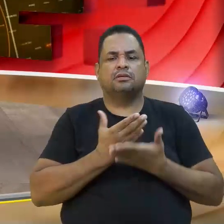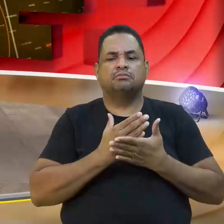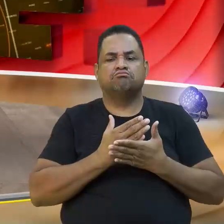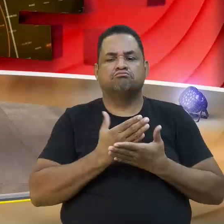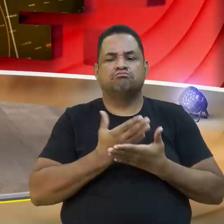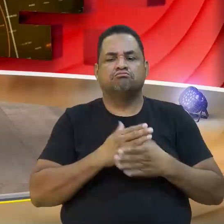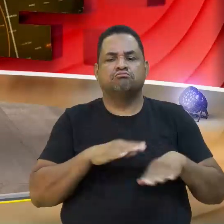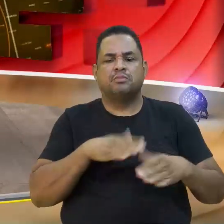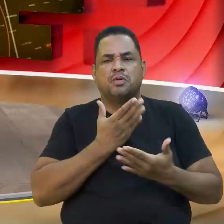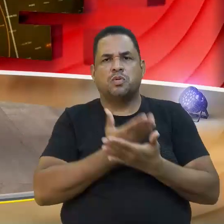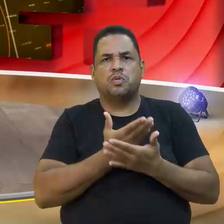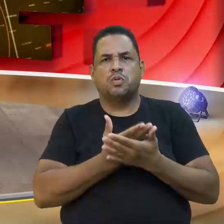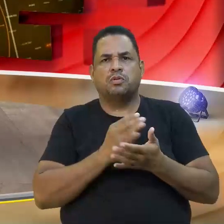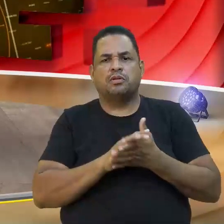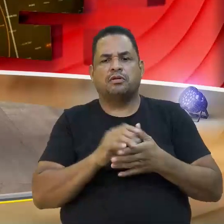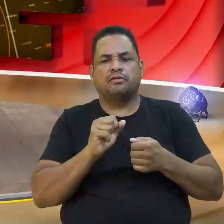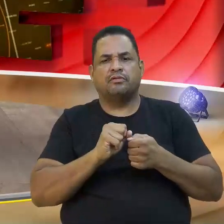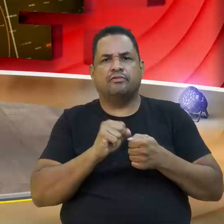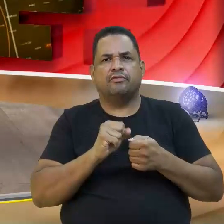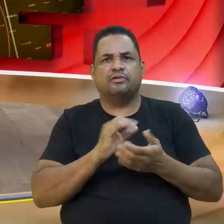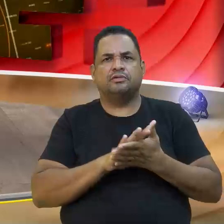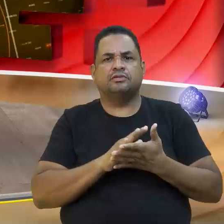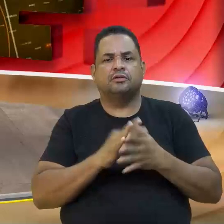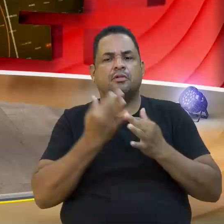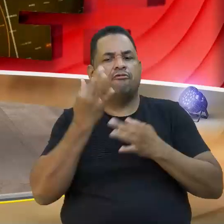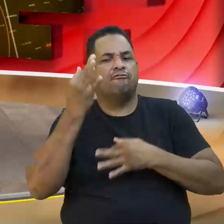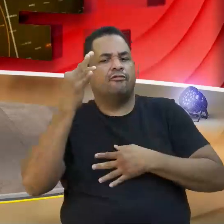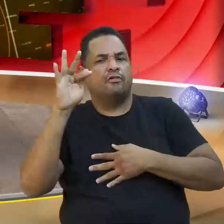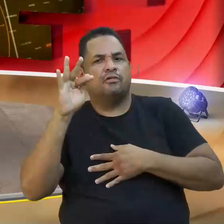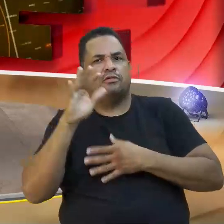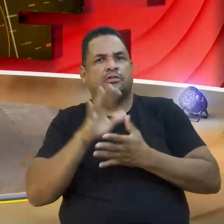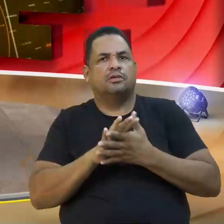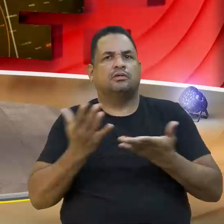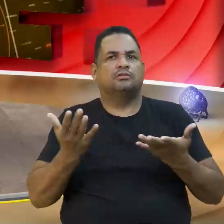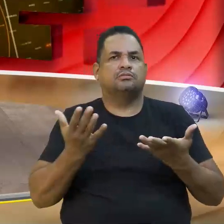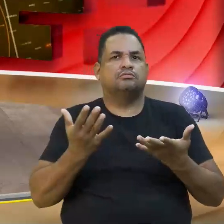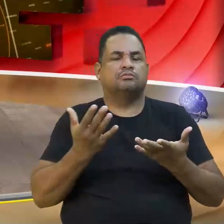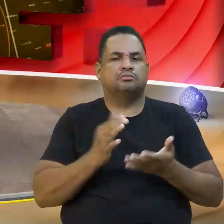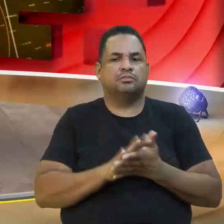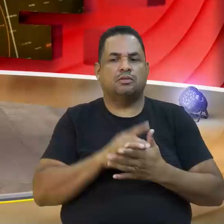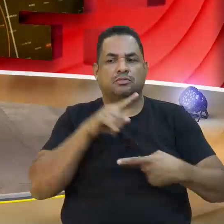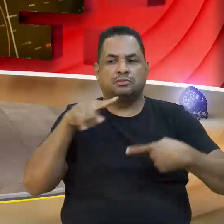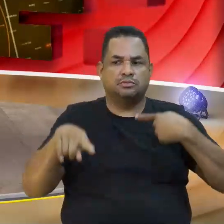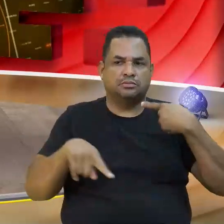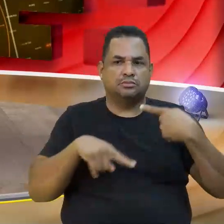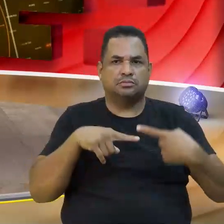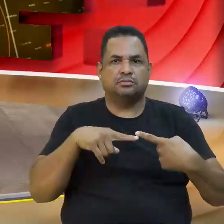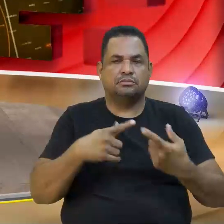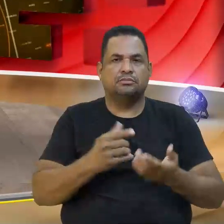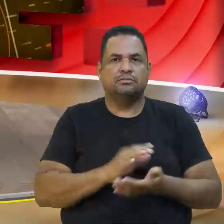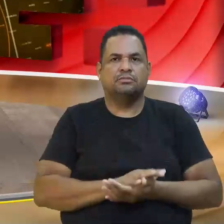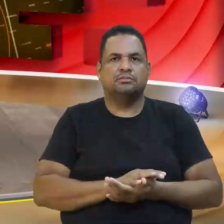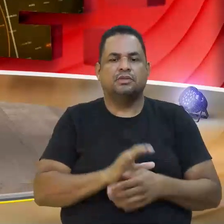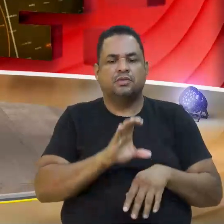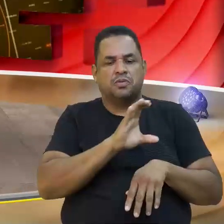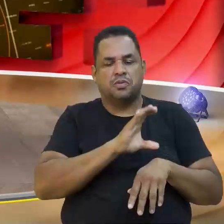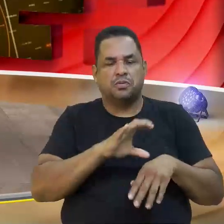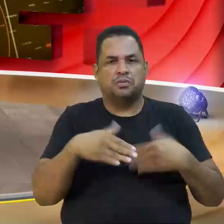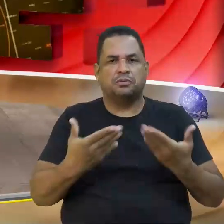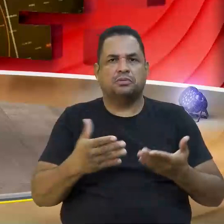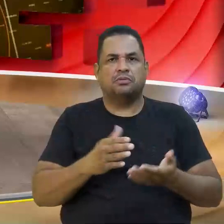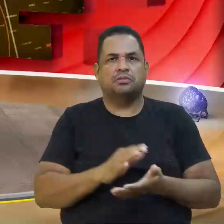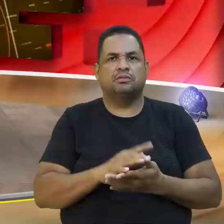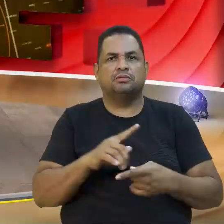e fazer um curso superior, tal, quer fazer uma faculdade, já é um objetivo, já é um caminho. Quer passar no concurso, trabalhar? Quer só passar no concurso?